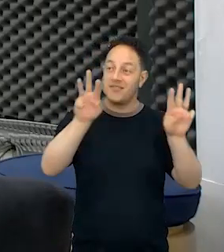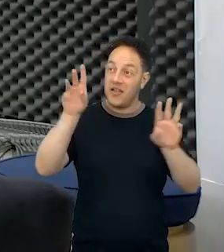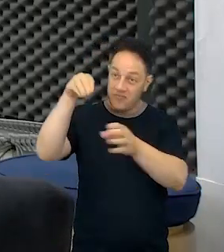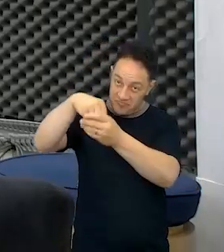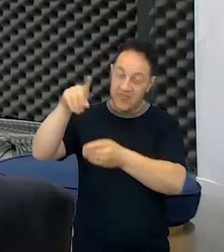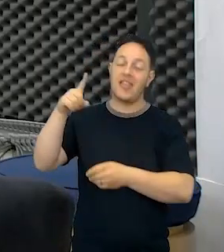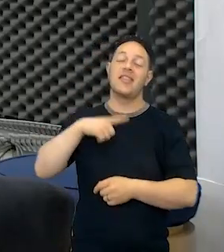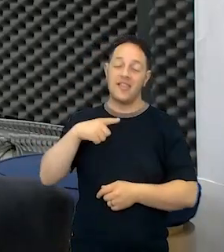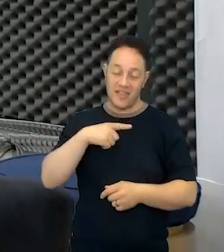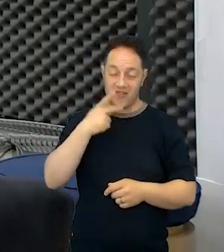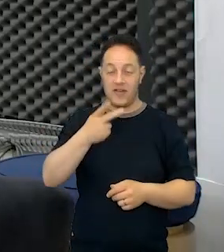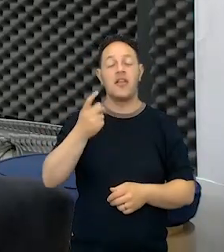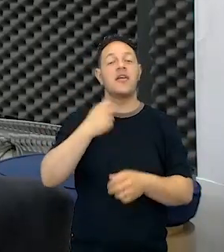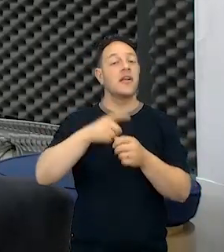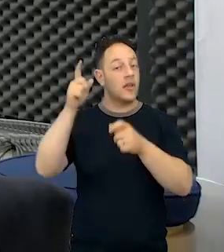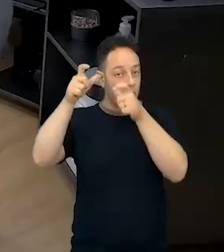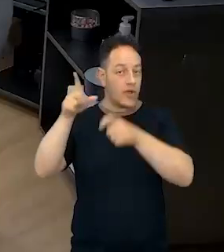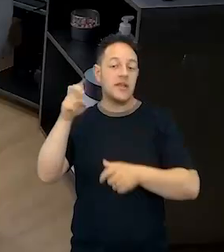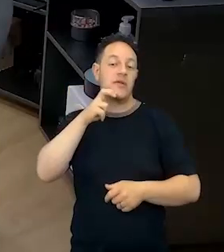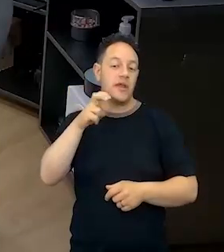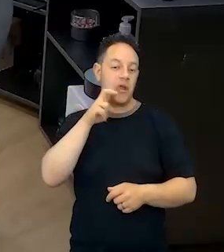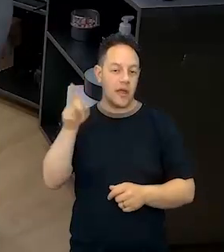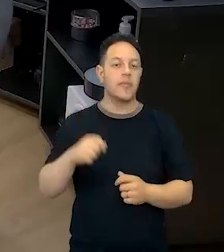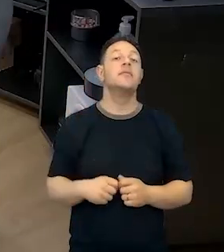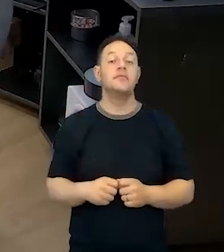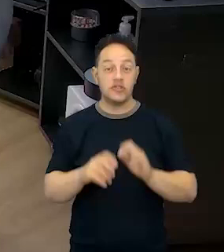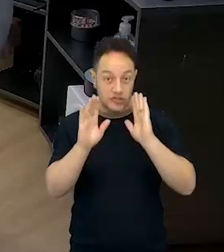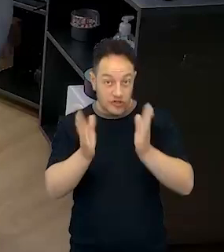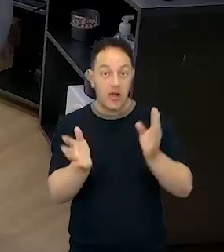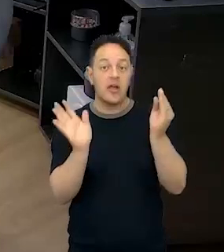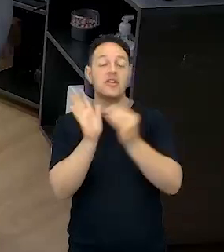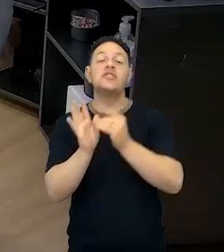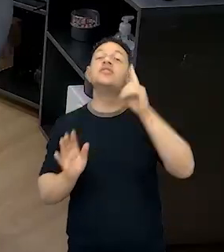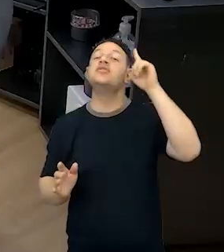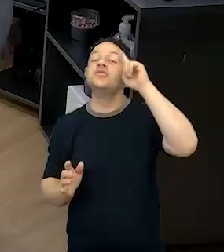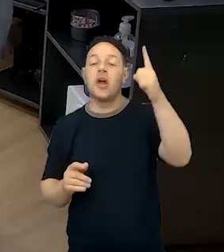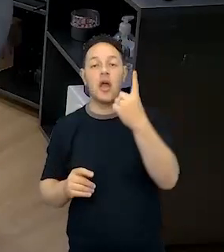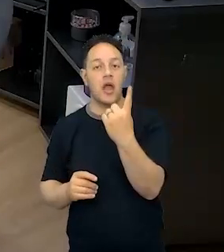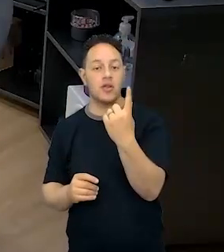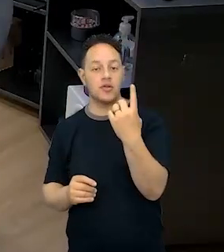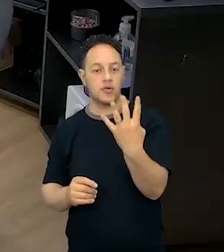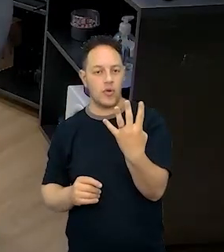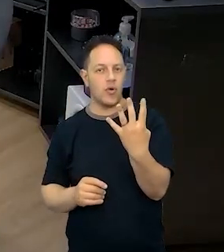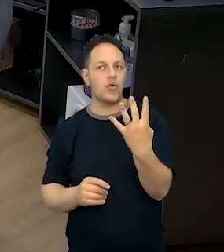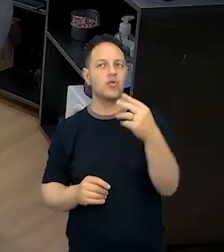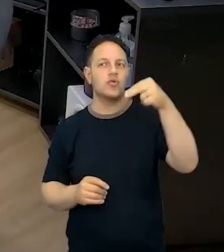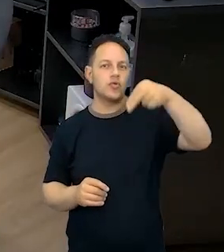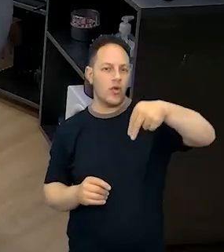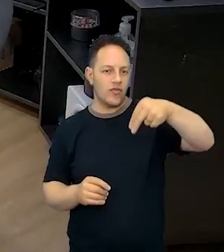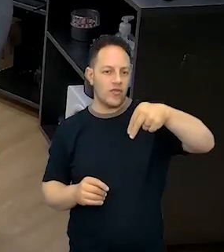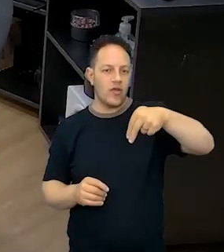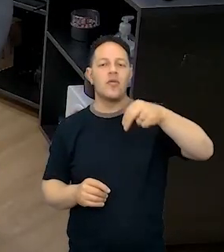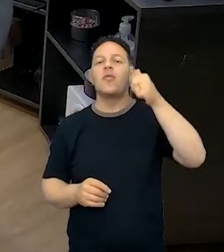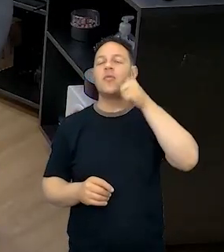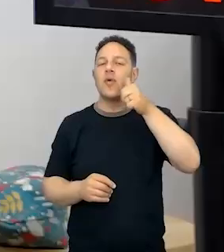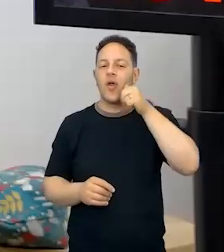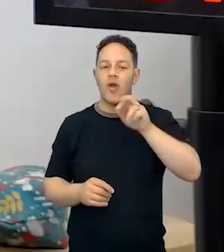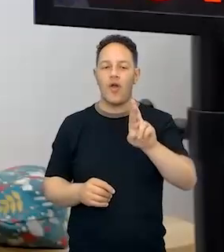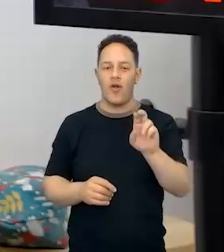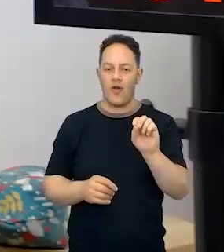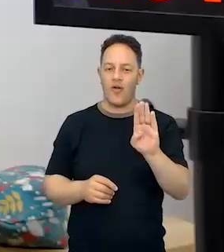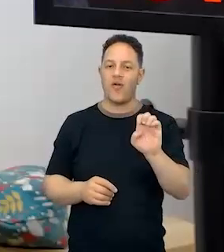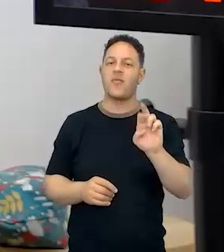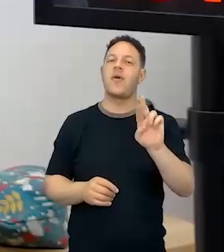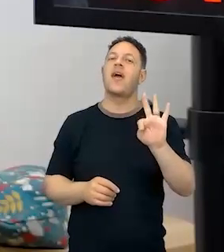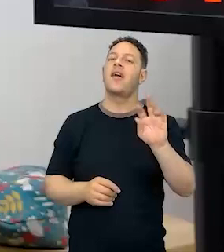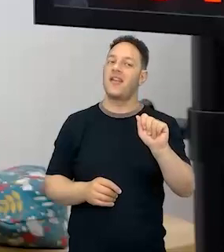aí. Muito legal. E eu já tenho a data, 14/11, acho que a Roberta da Coped, a nossa colega, Ai, que